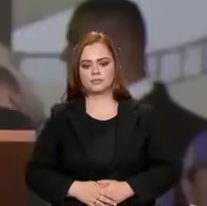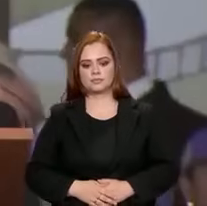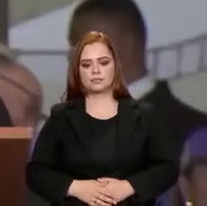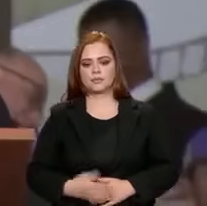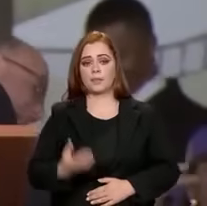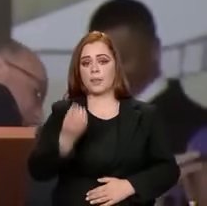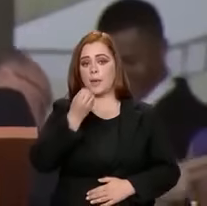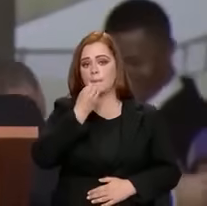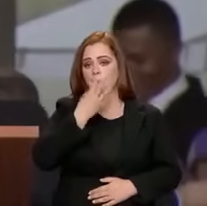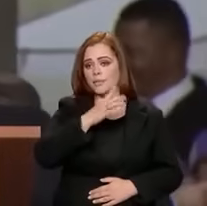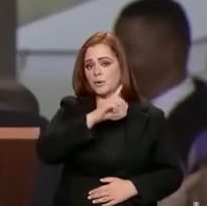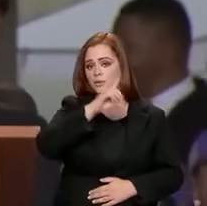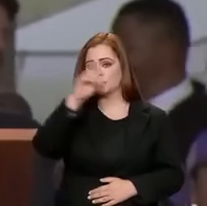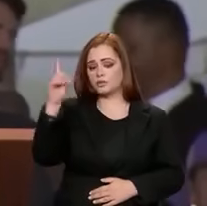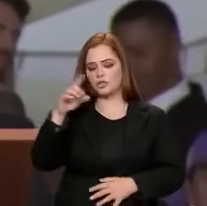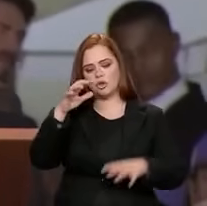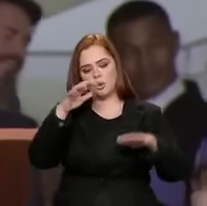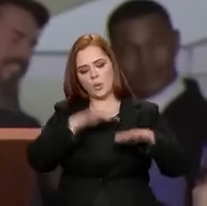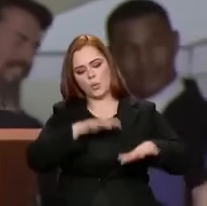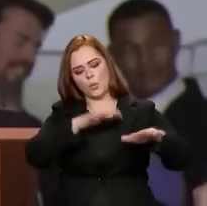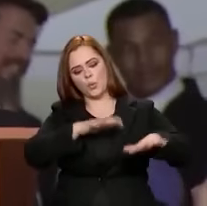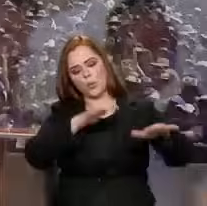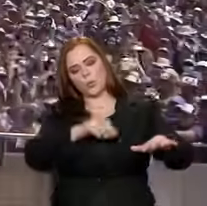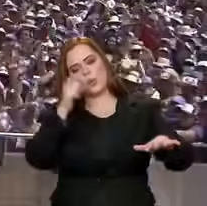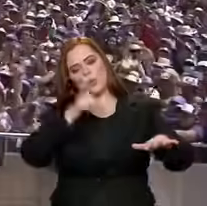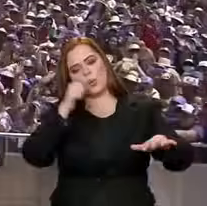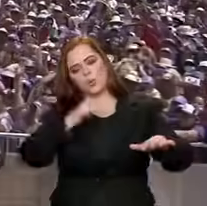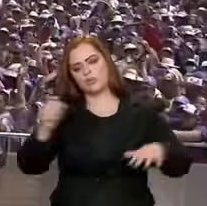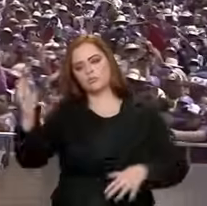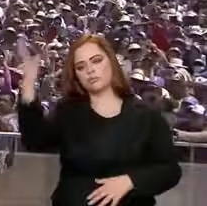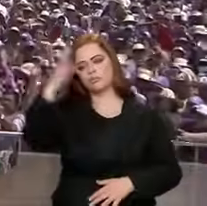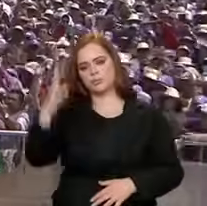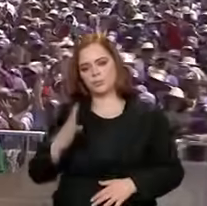Bom dia Margaridas do Brasil